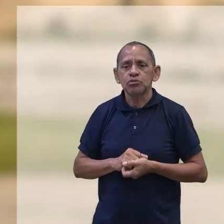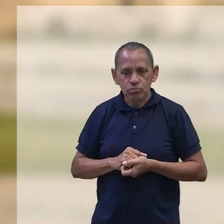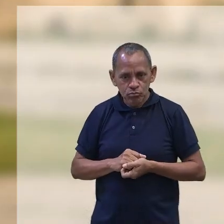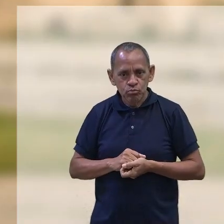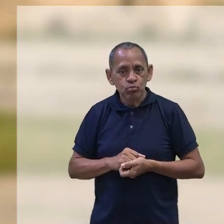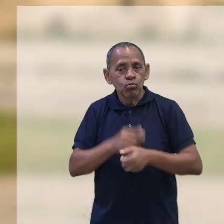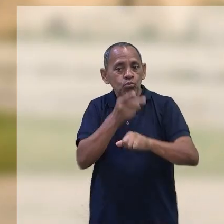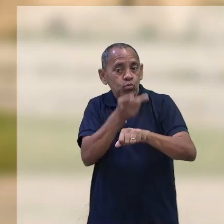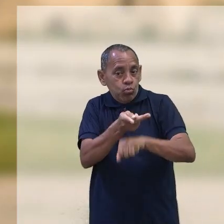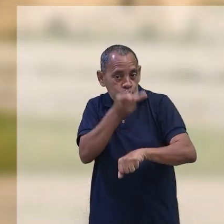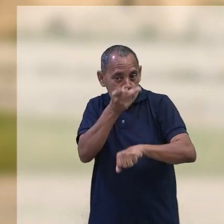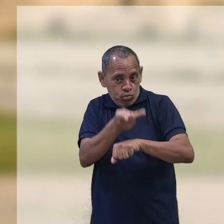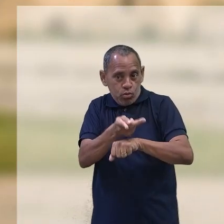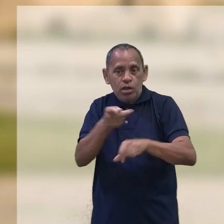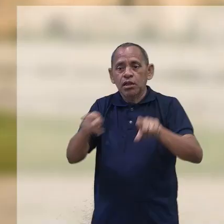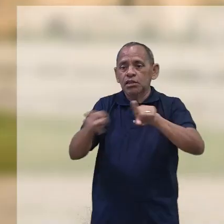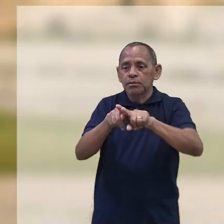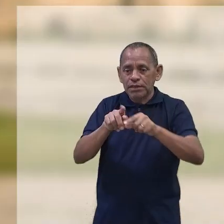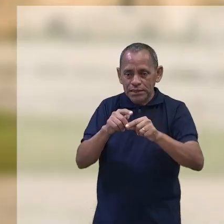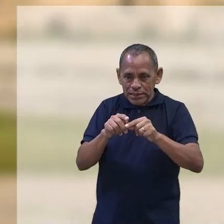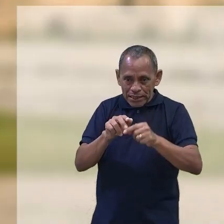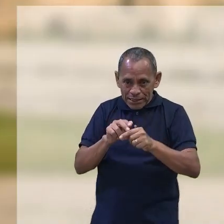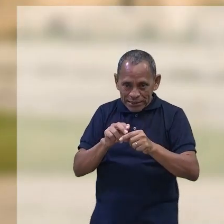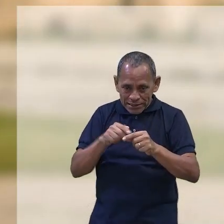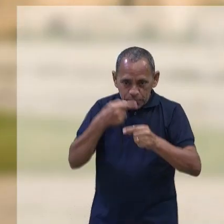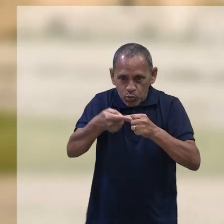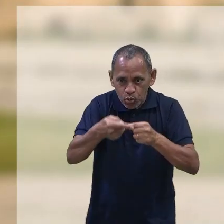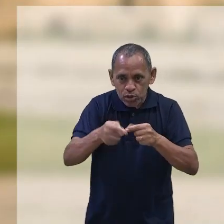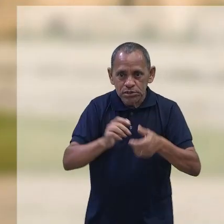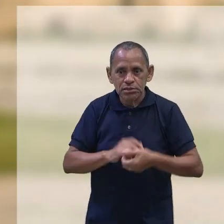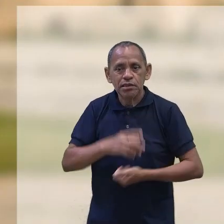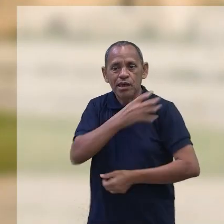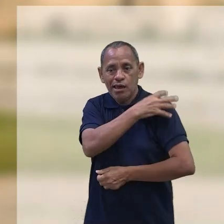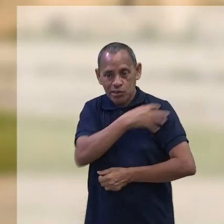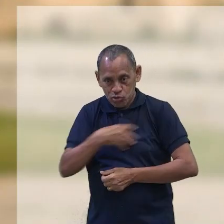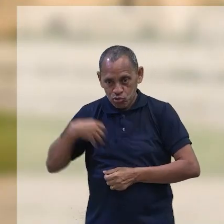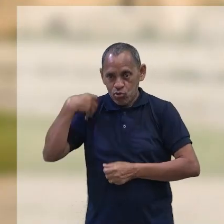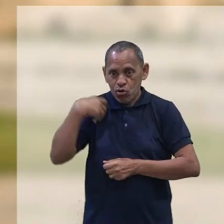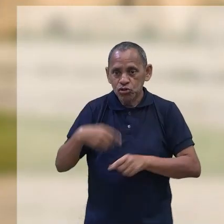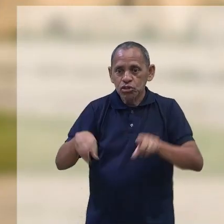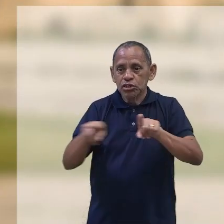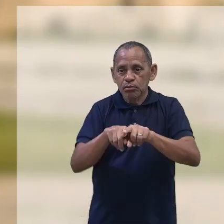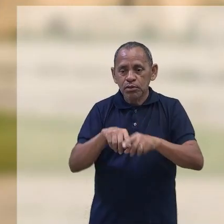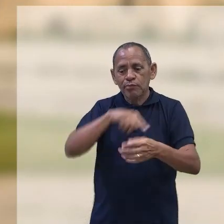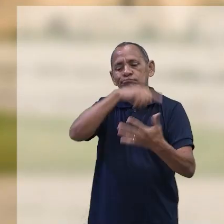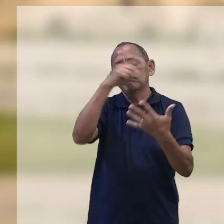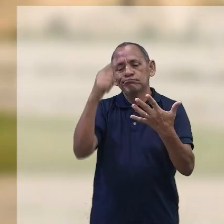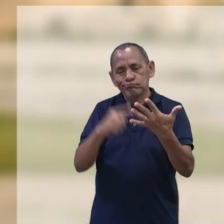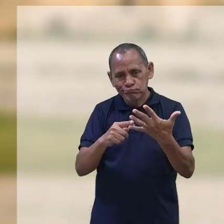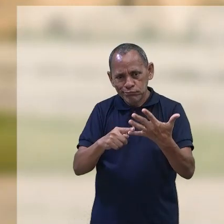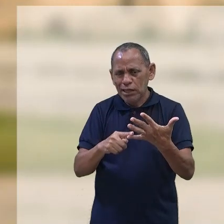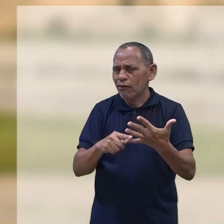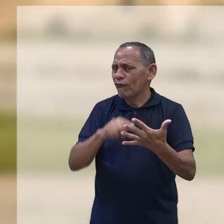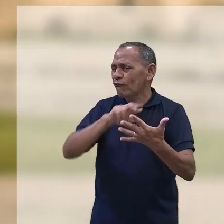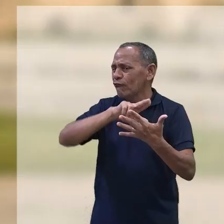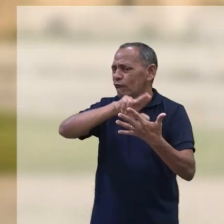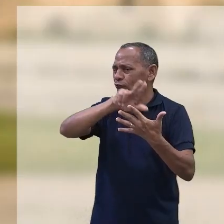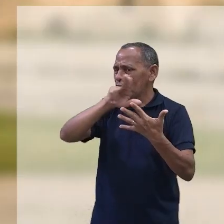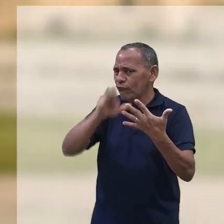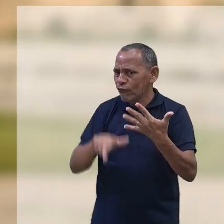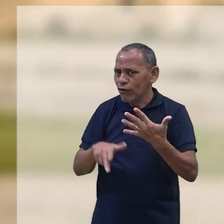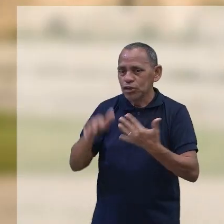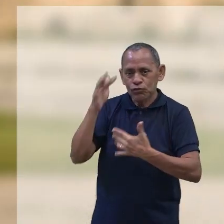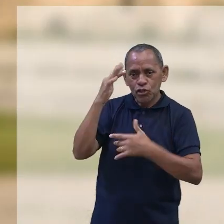tarde Aristóteles, aí vai chegar nos nossos dias hoje com Nietzsche, com Heidegger, com Sartre, trabalhando muito